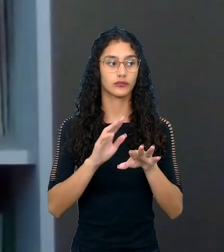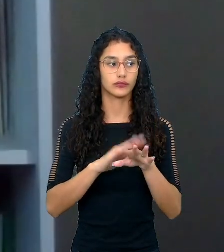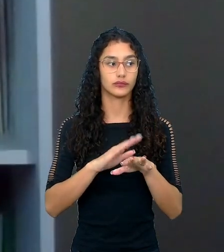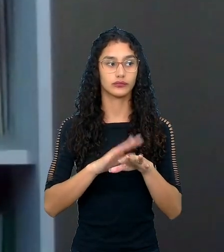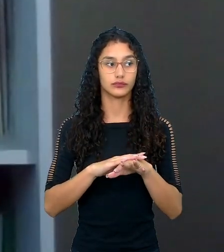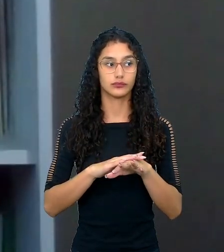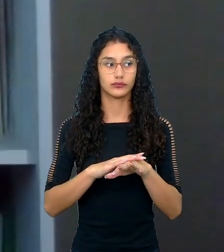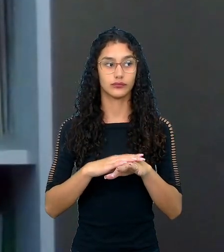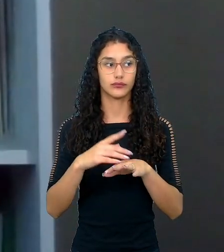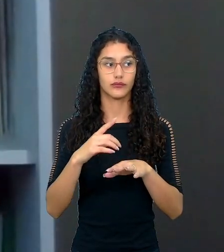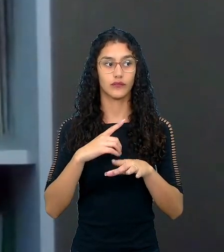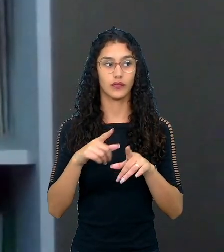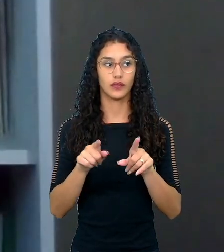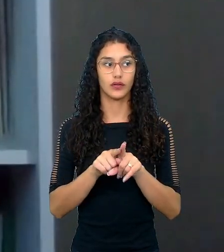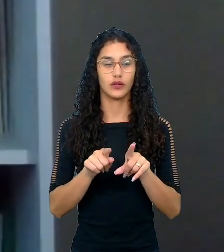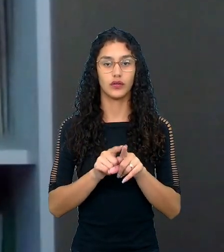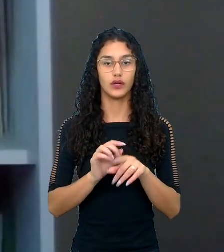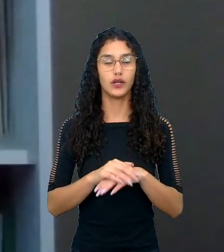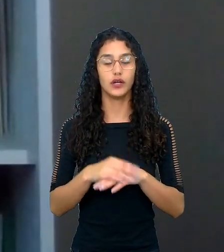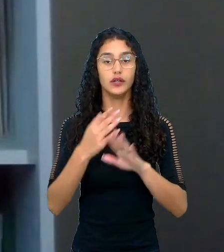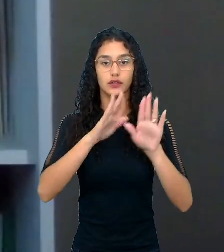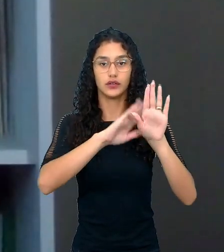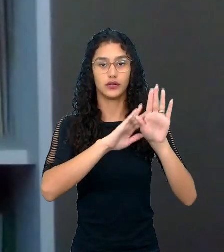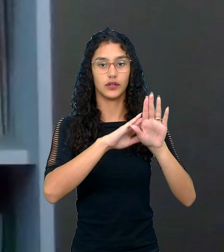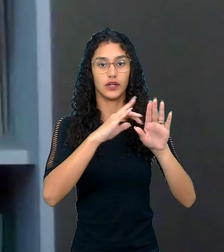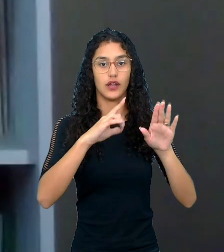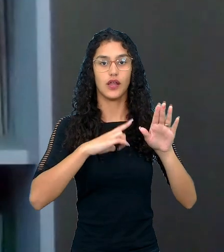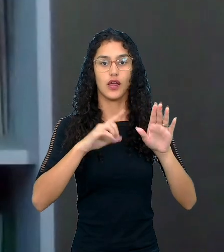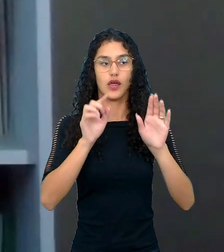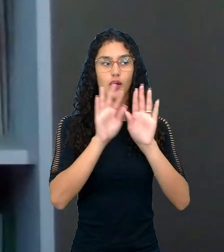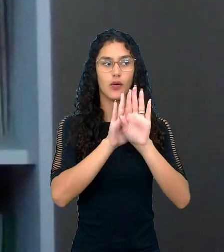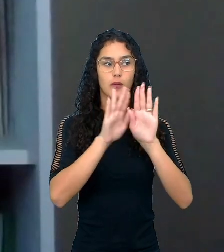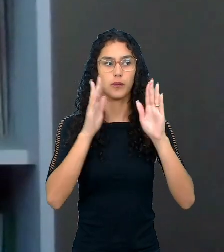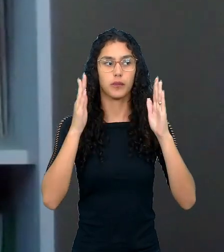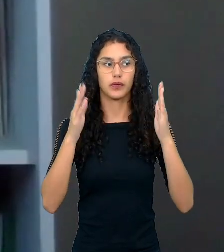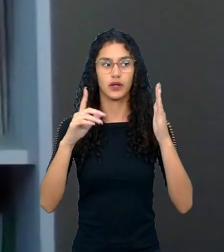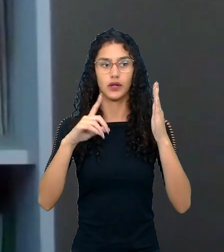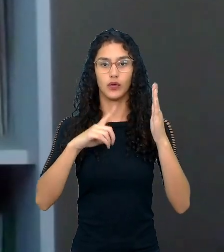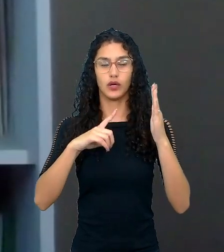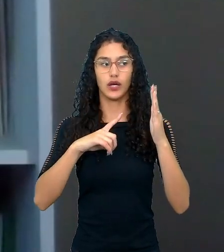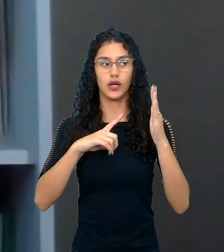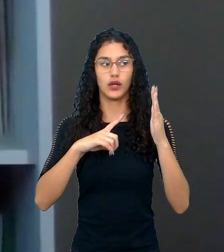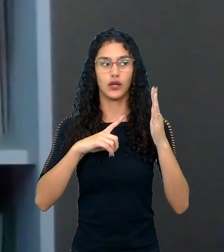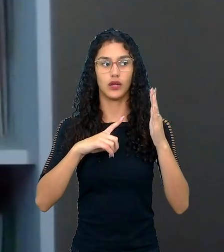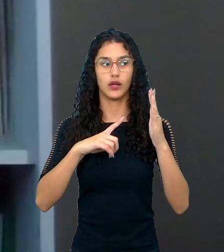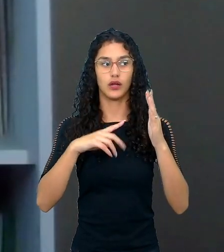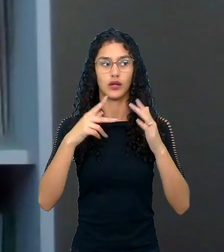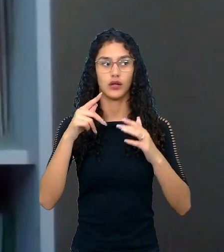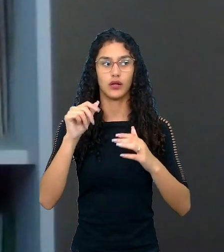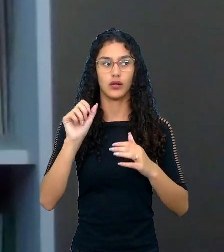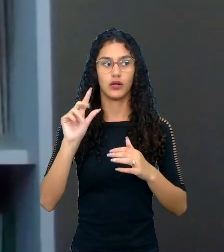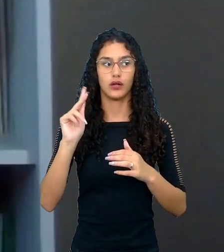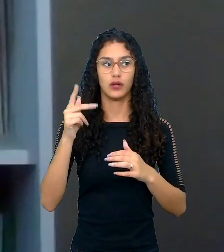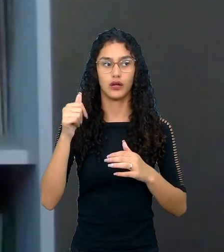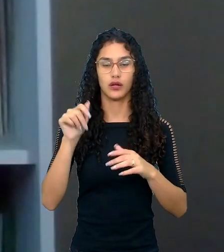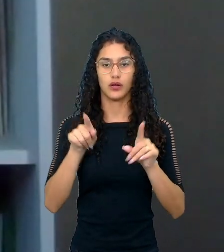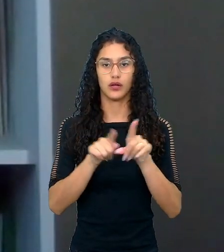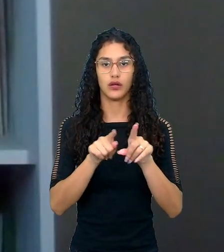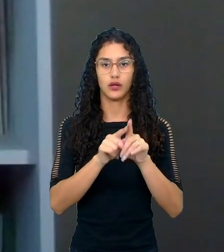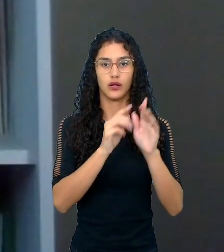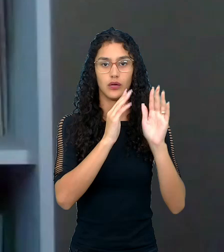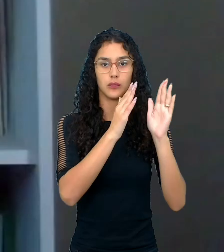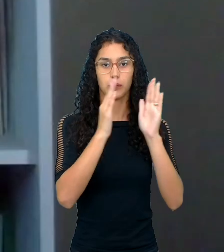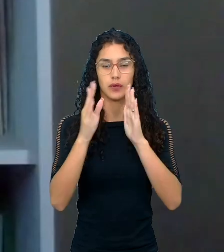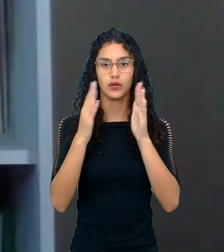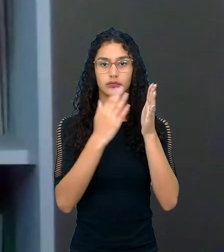meia-lua. E atrás de mim eu tenho uma parede de cor palha, com uma pequena estante com